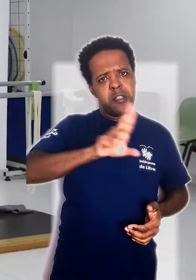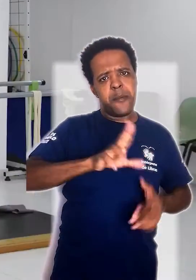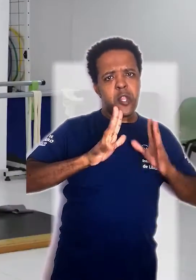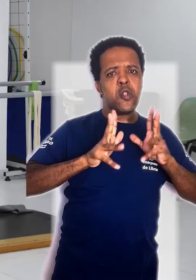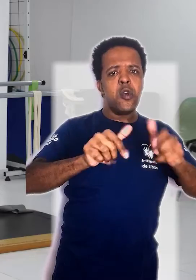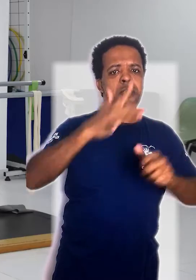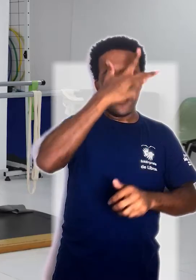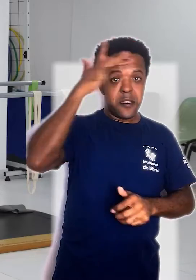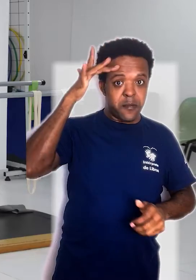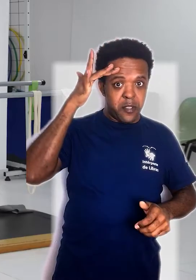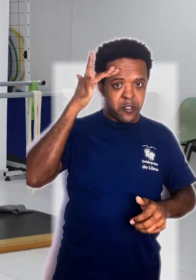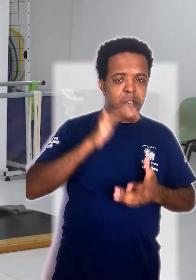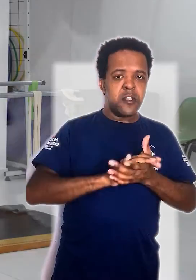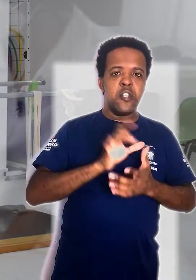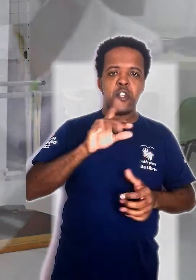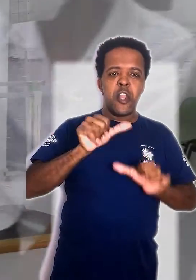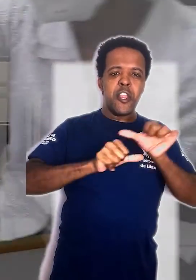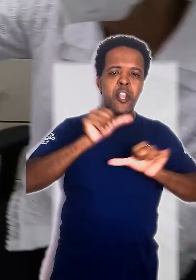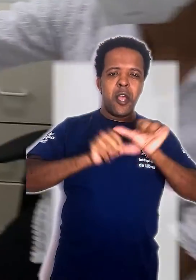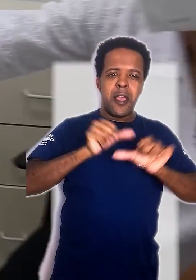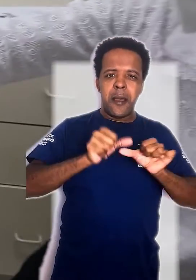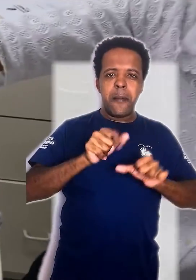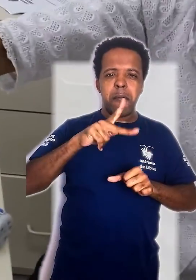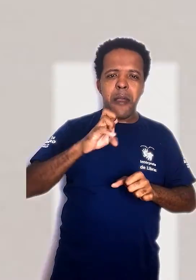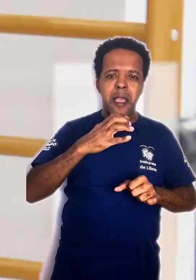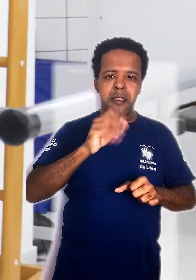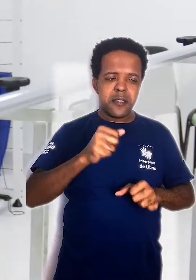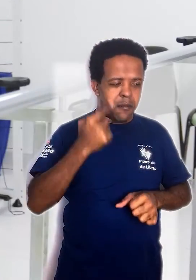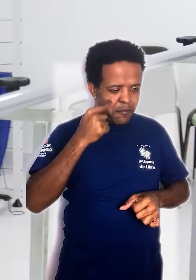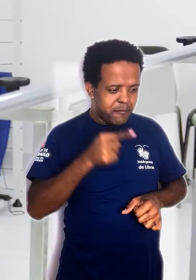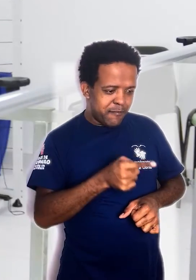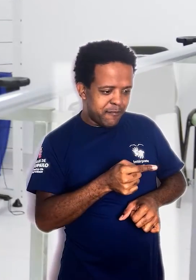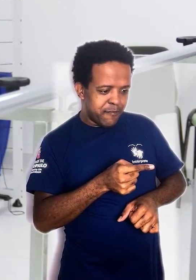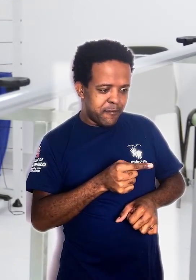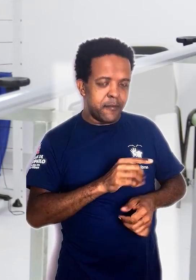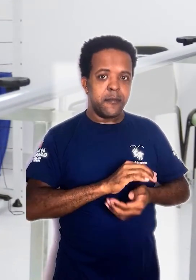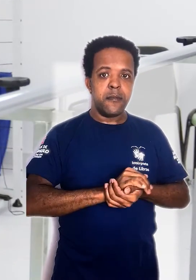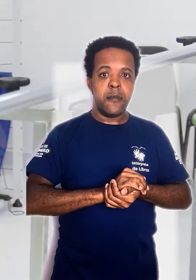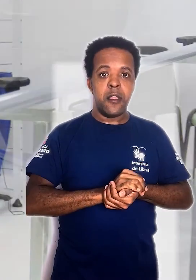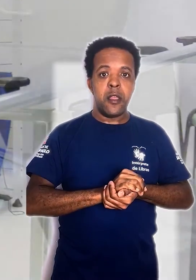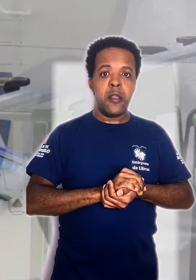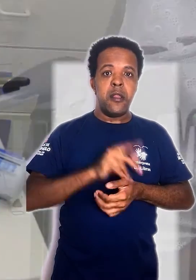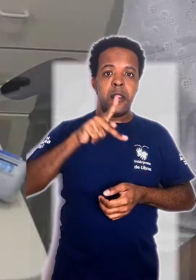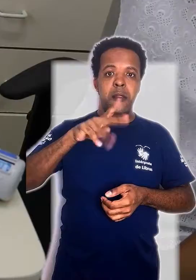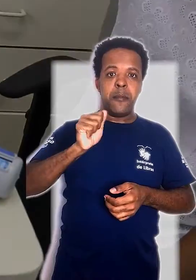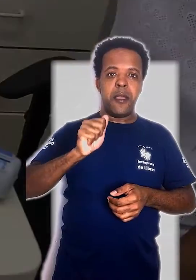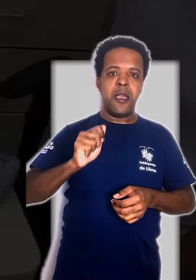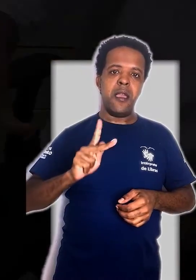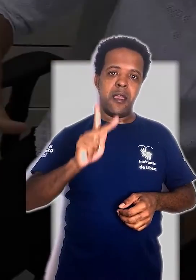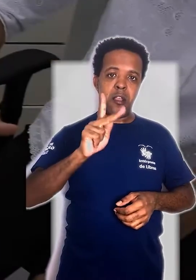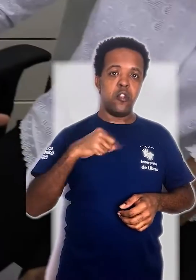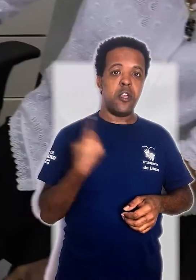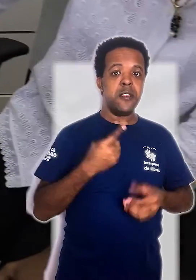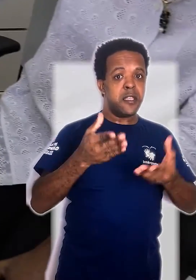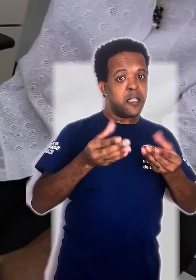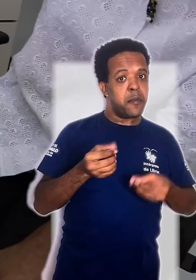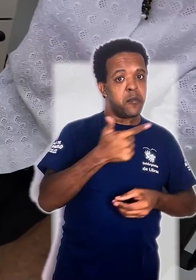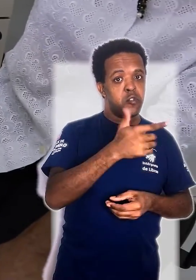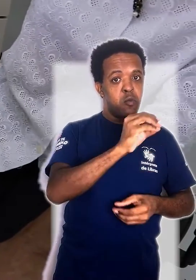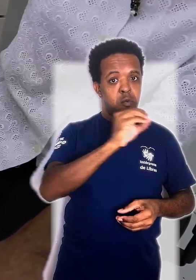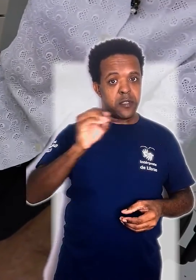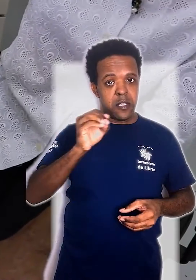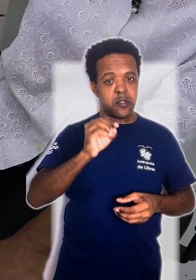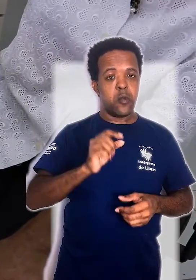né? Então ele vai ser usado para todos os pacientes. O que é trocado é apenas o bocal e o clipe nasal. O Peak Flow